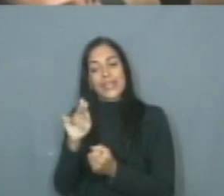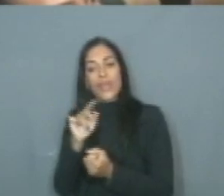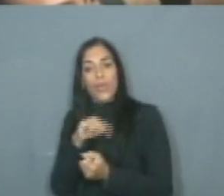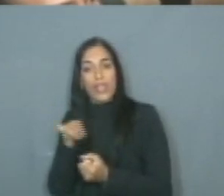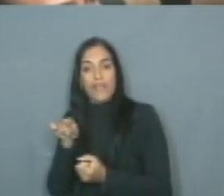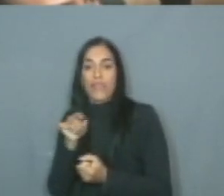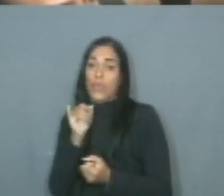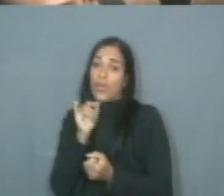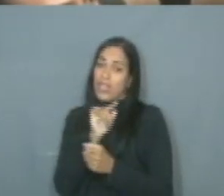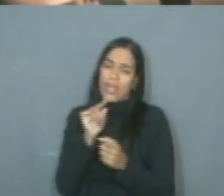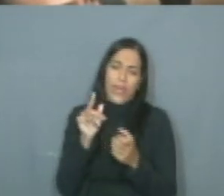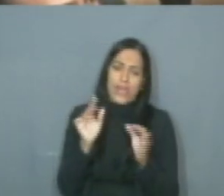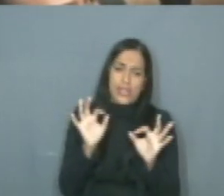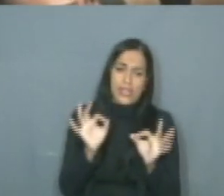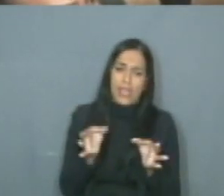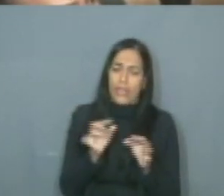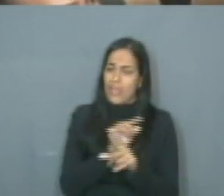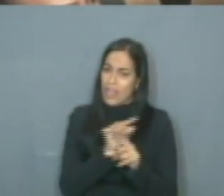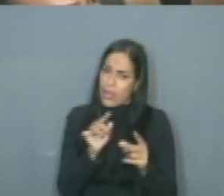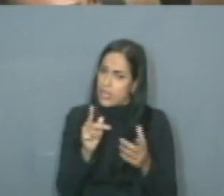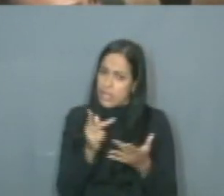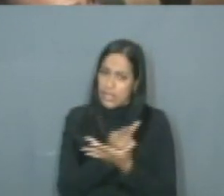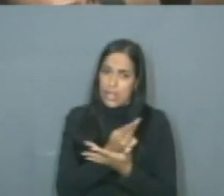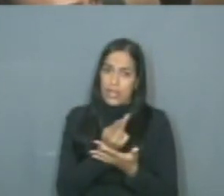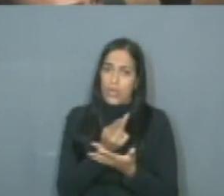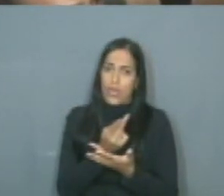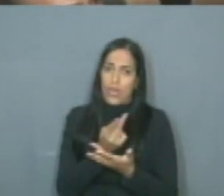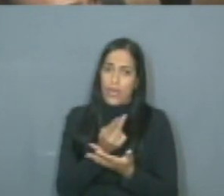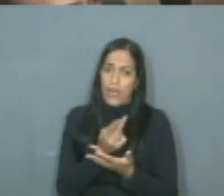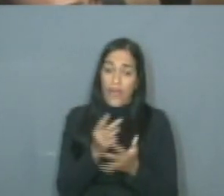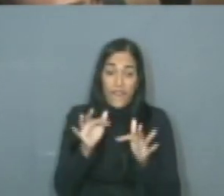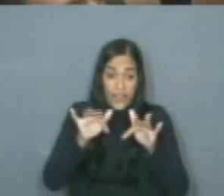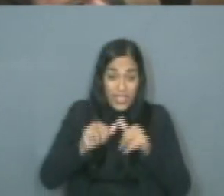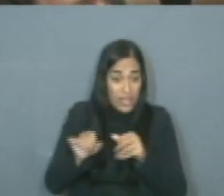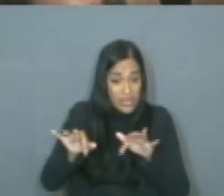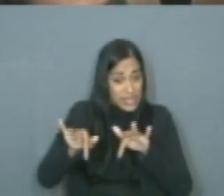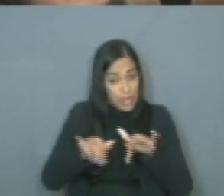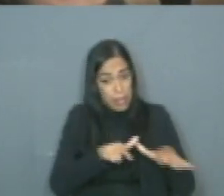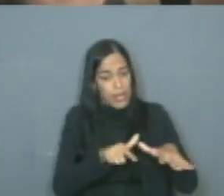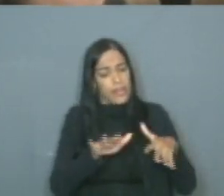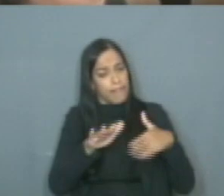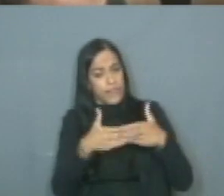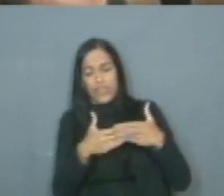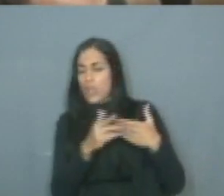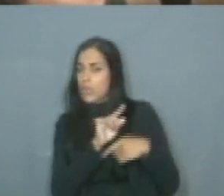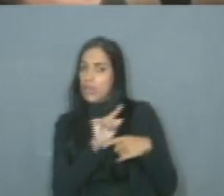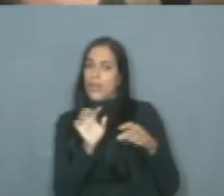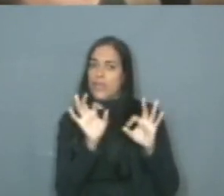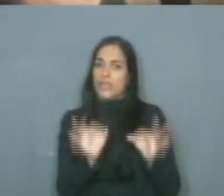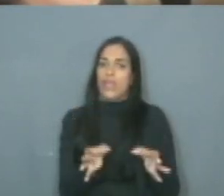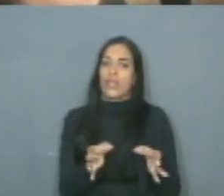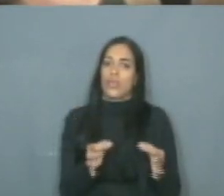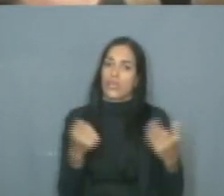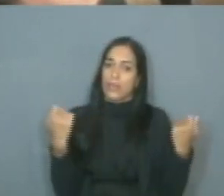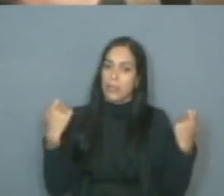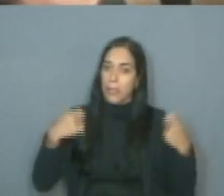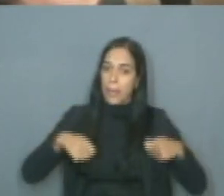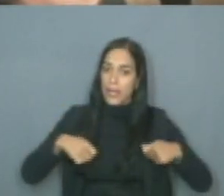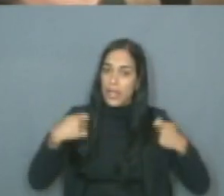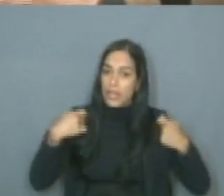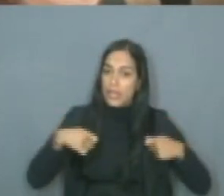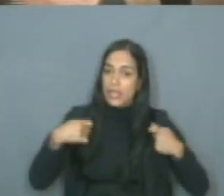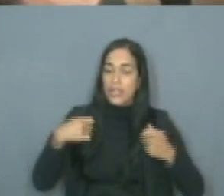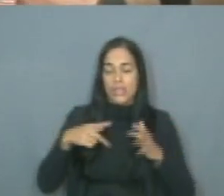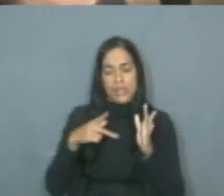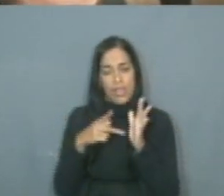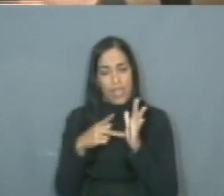final de semana fechado o depósito, gerando diária. Não é correto. Tem que ter